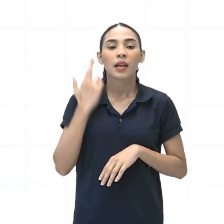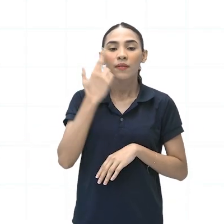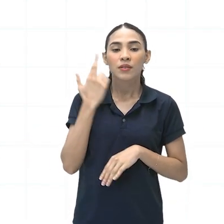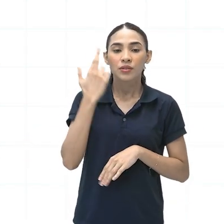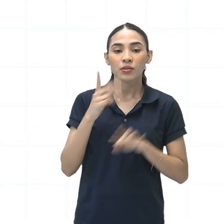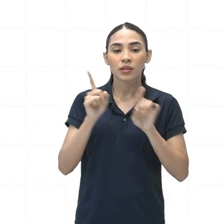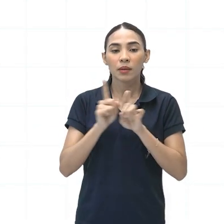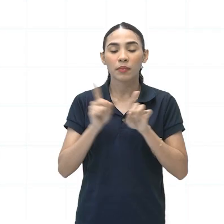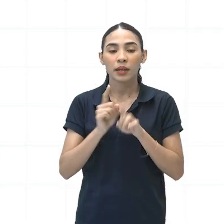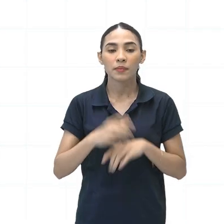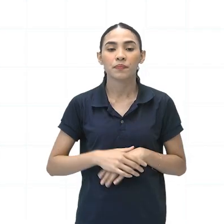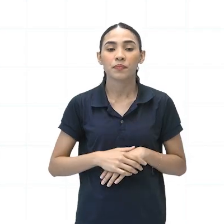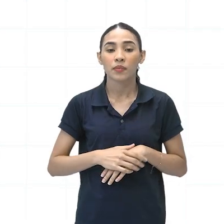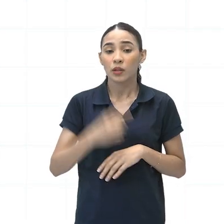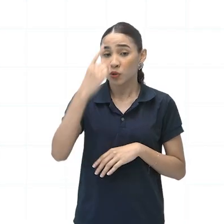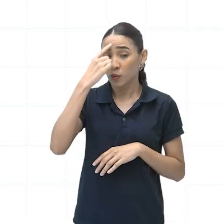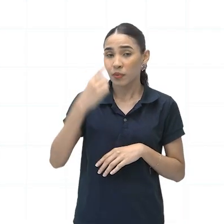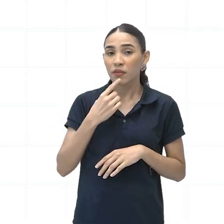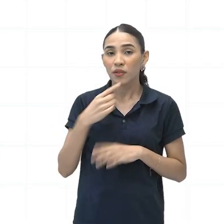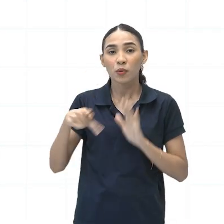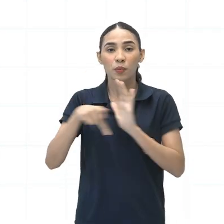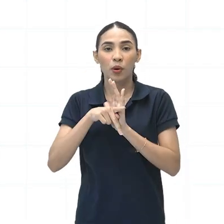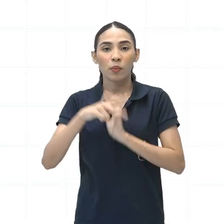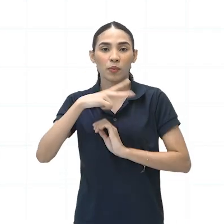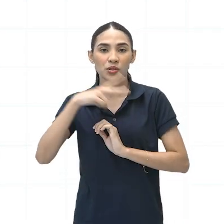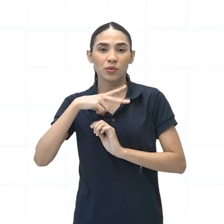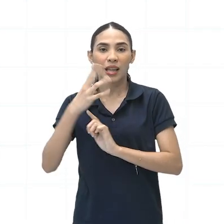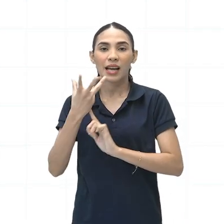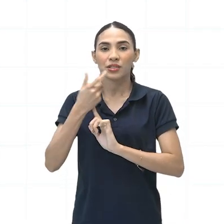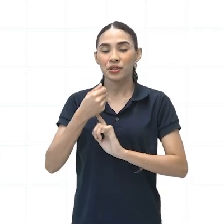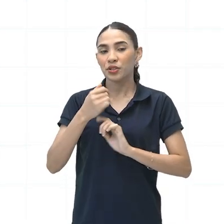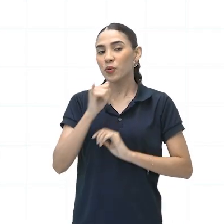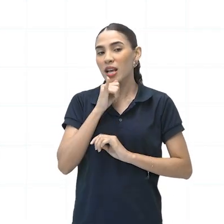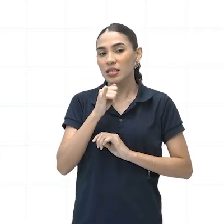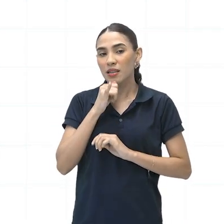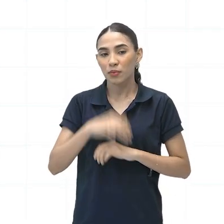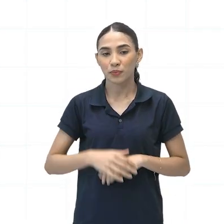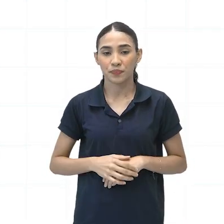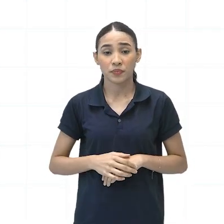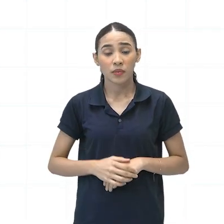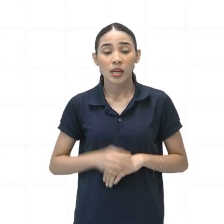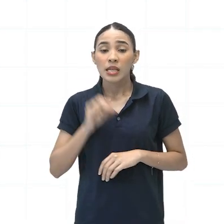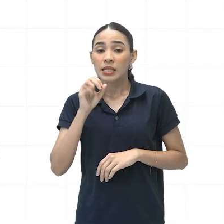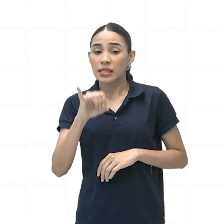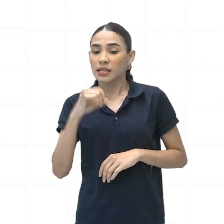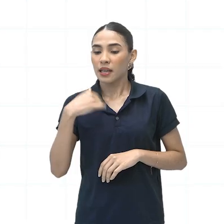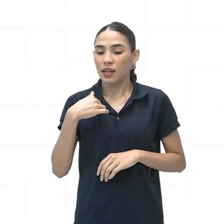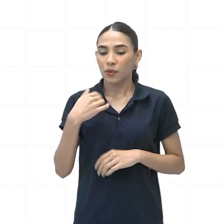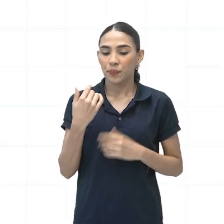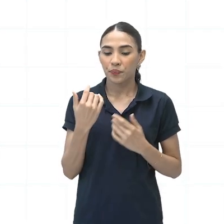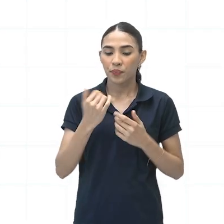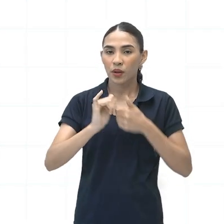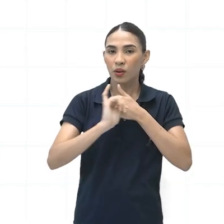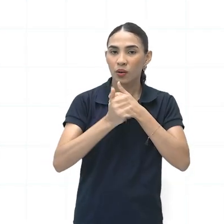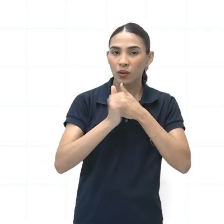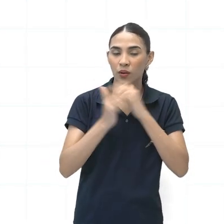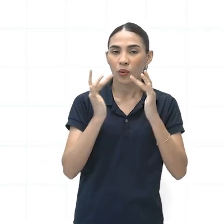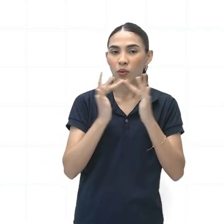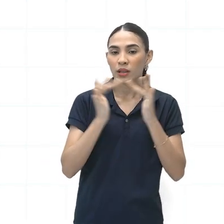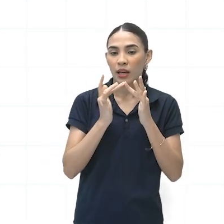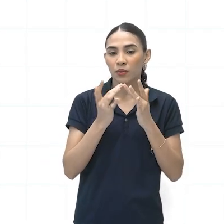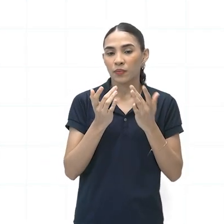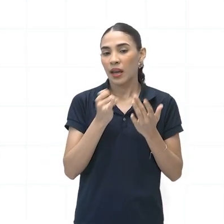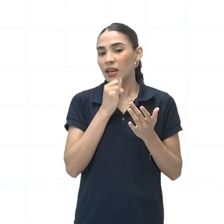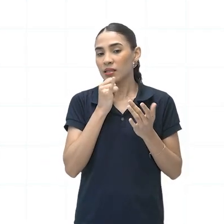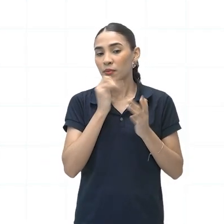refletidos através de um temperamento artístico. Então, por exemplo, se eu estou diante de uma crônica que fala ali